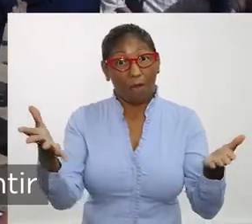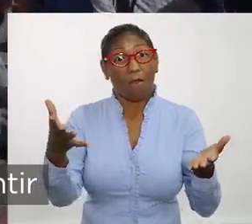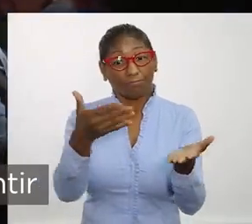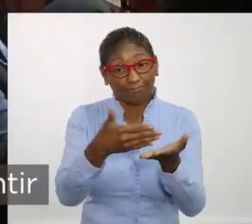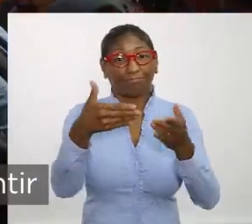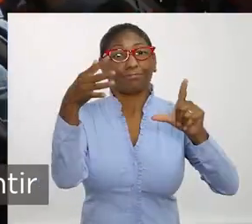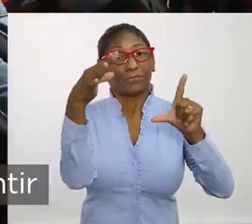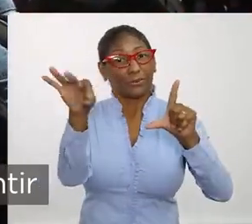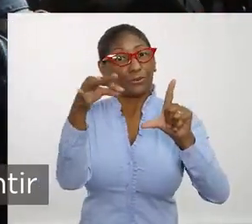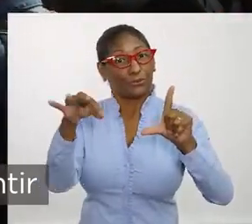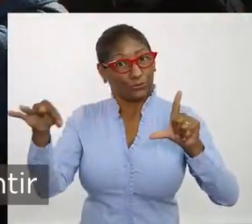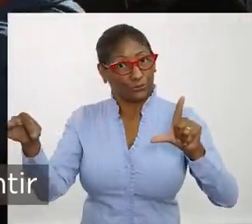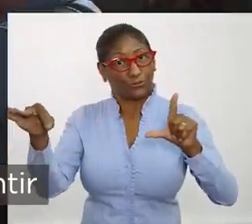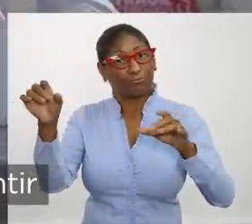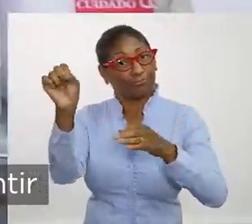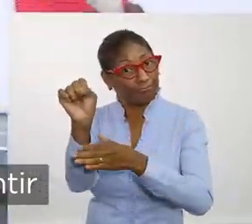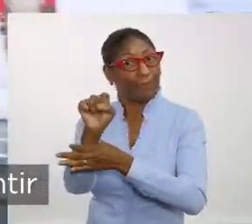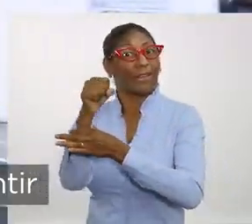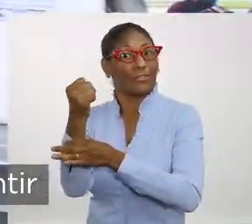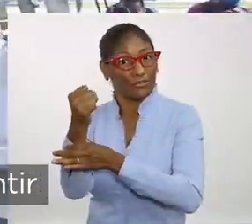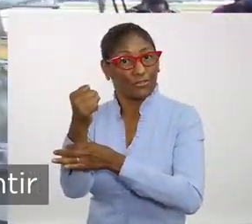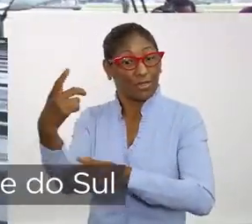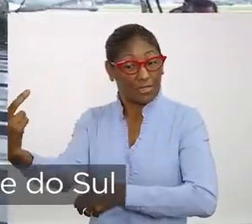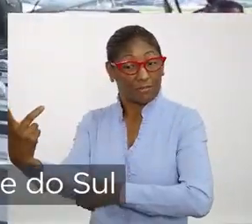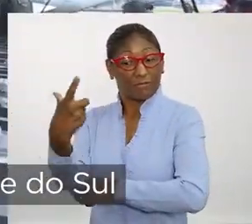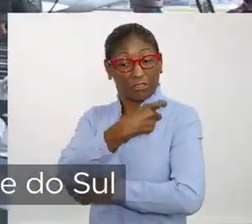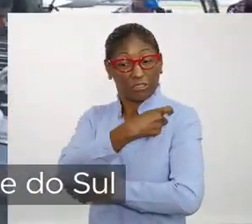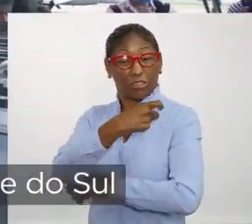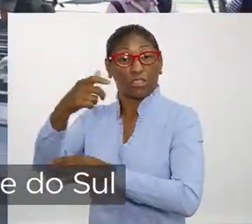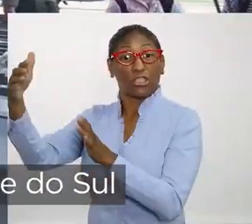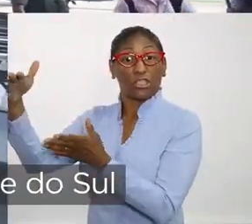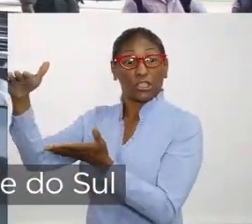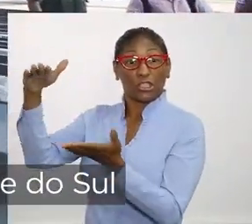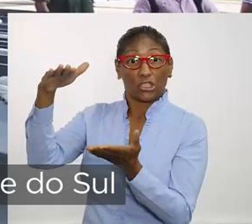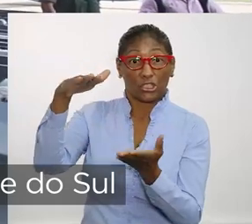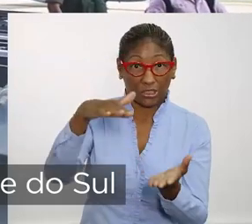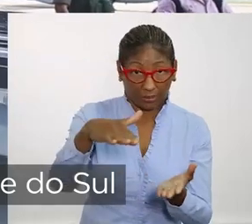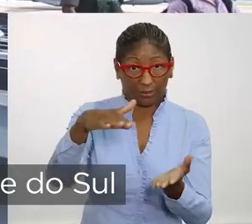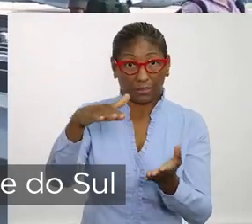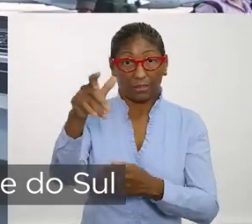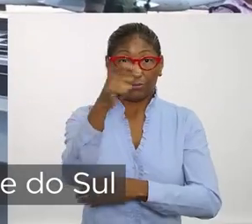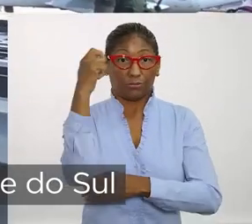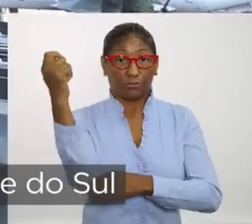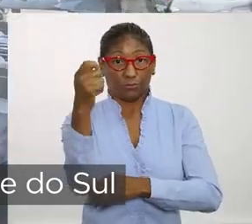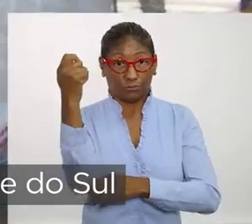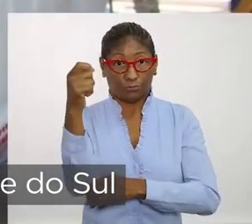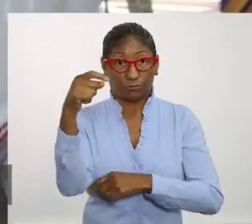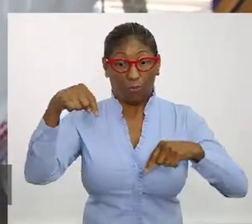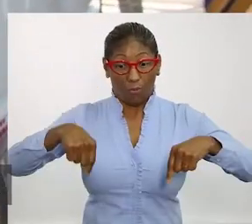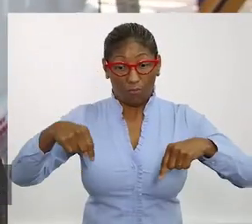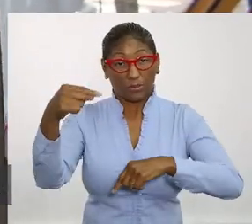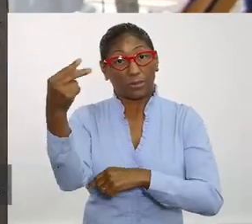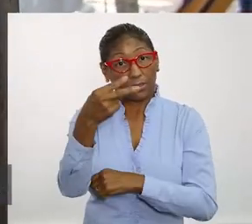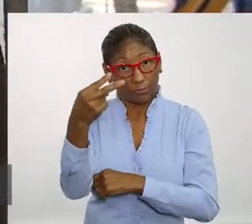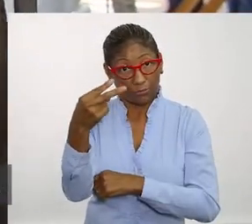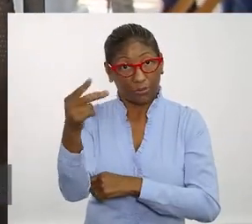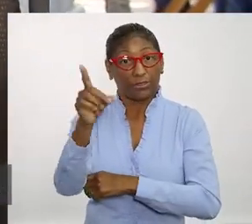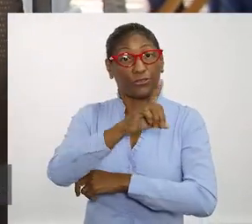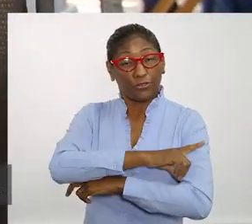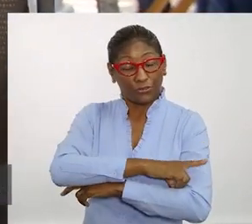A gente acompanha toda a logística para garantir que as vacinas cheguem à população do Rio Grande do Sul ainda